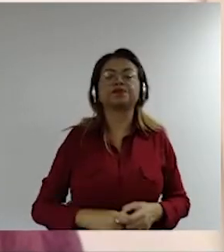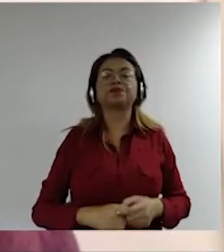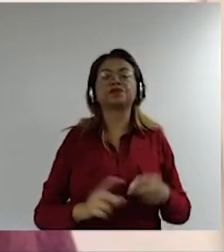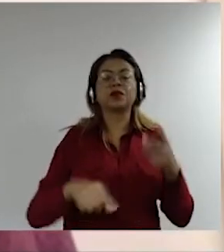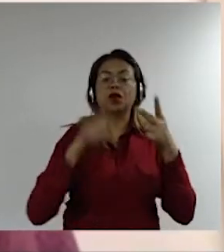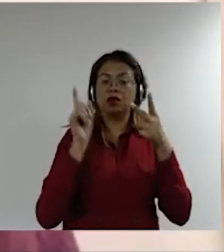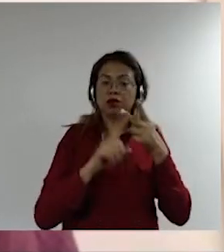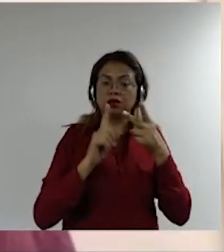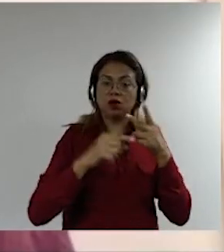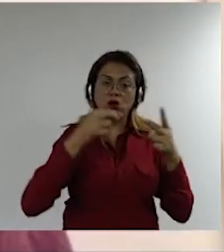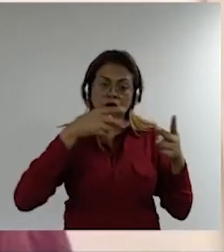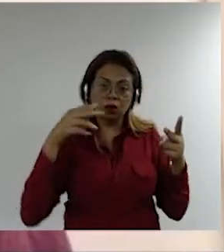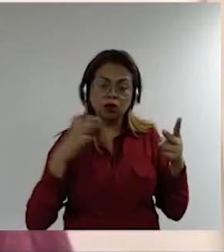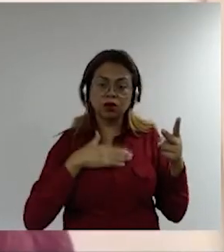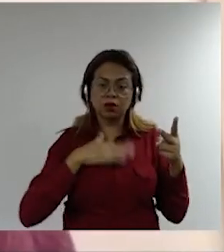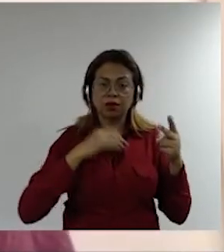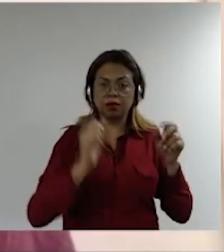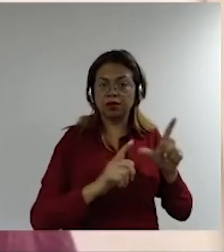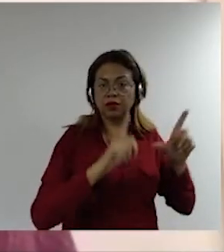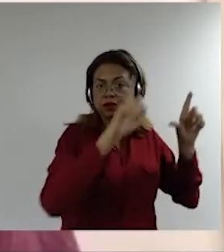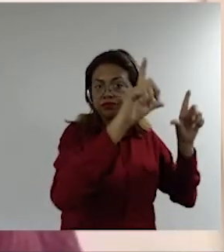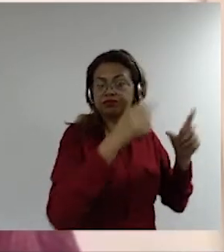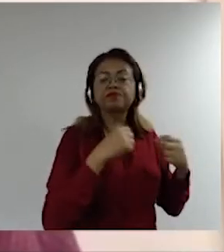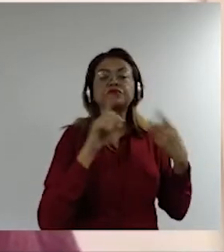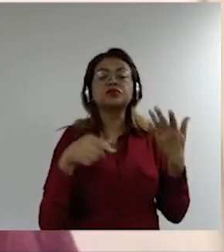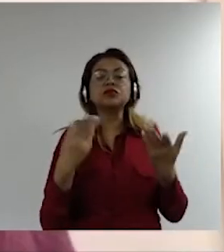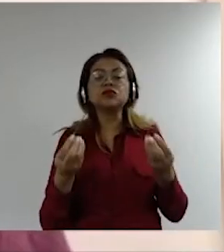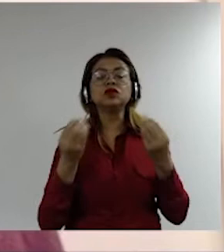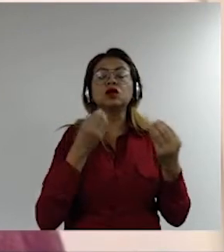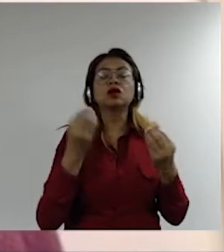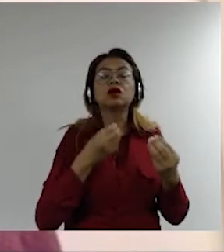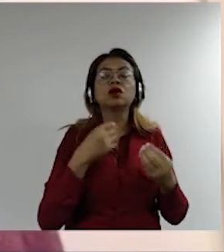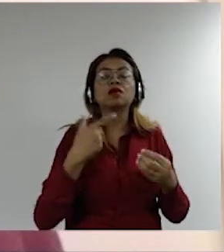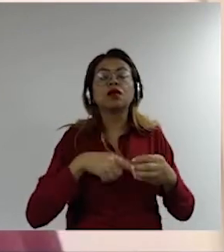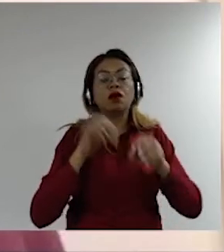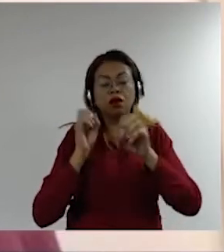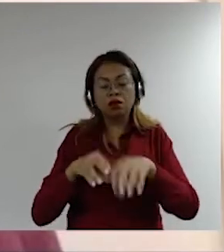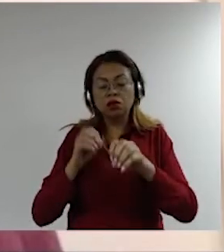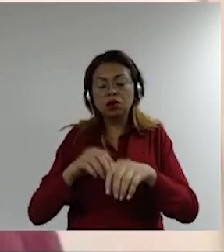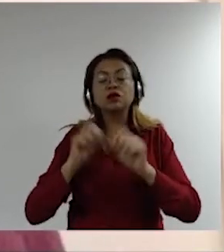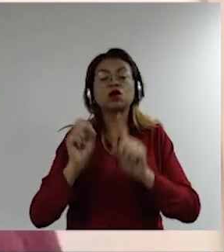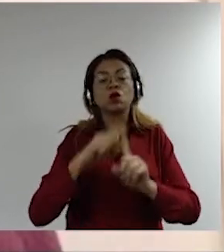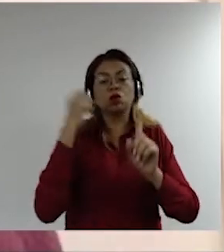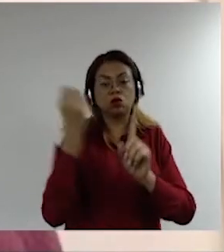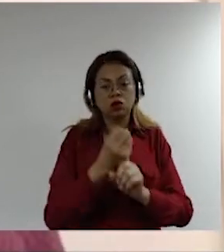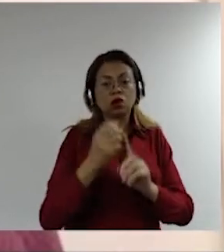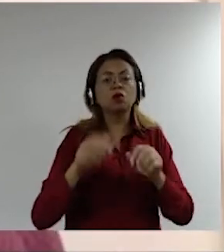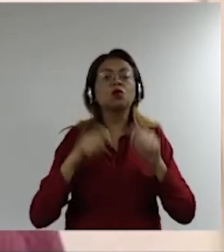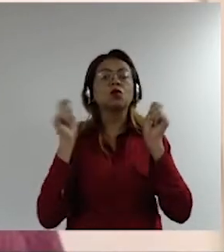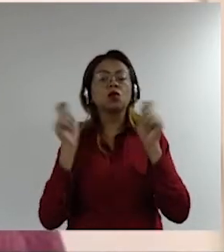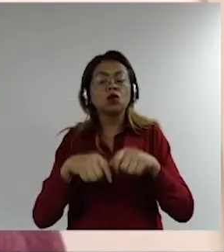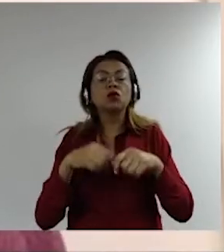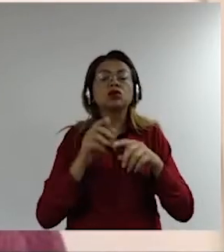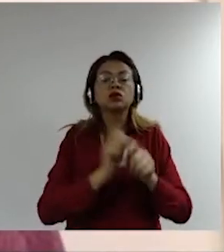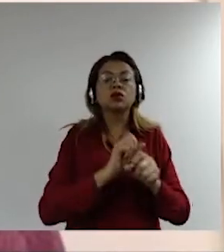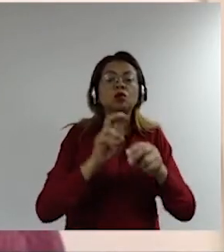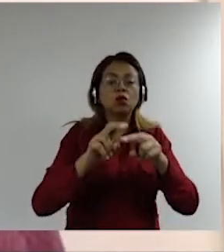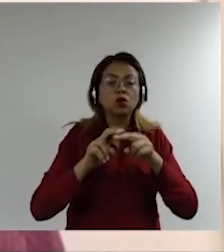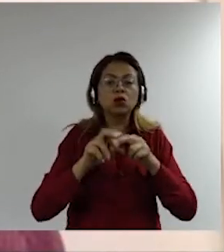ponto da minha apresentação, quais são as repercussões educacionais e sociais da